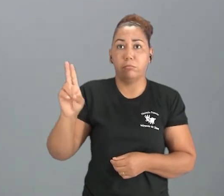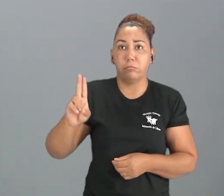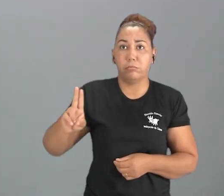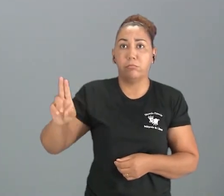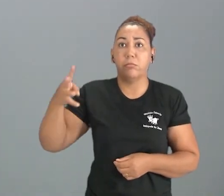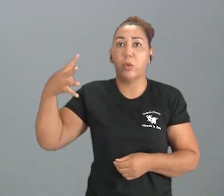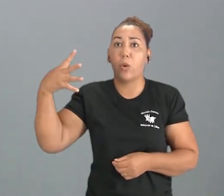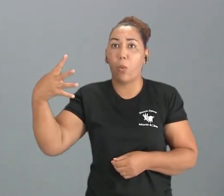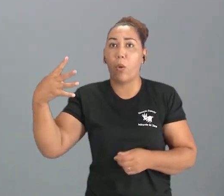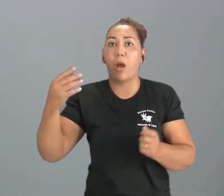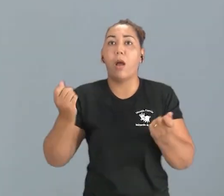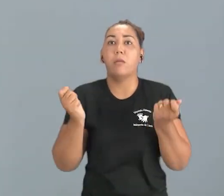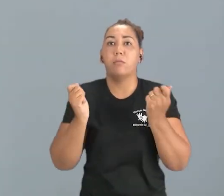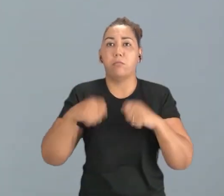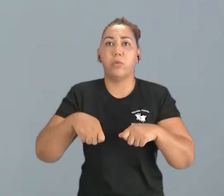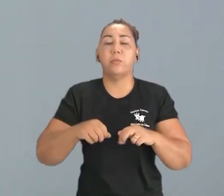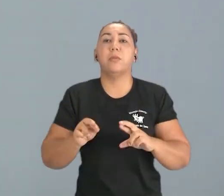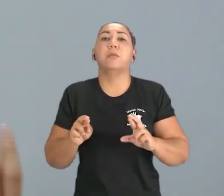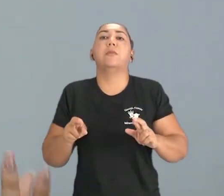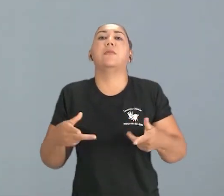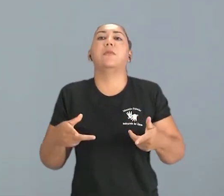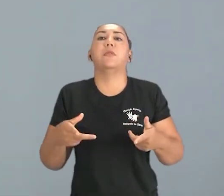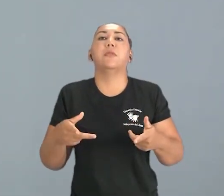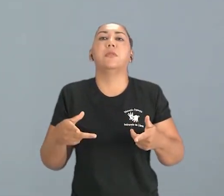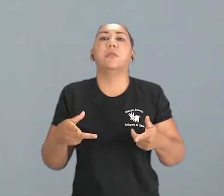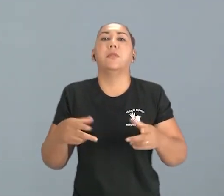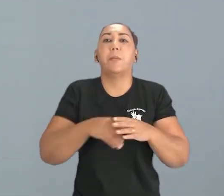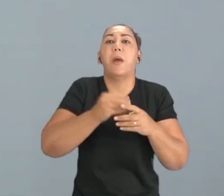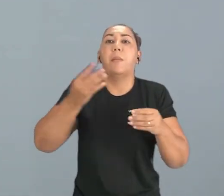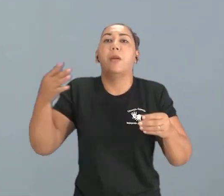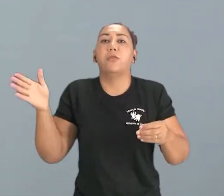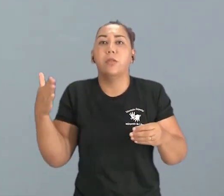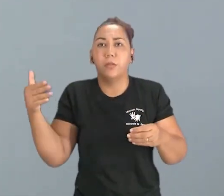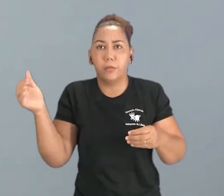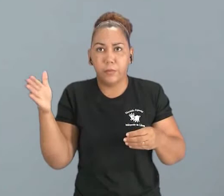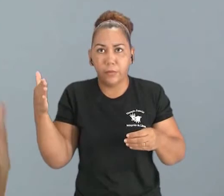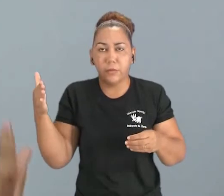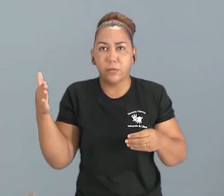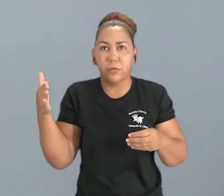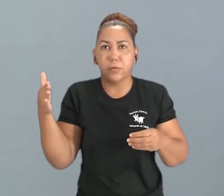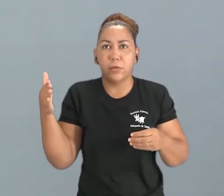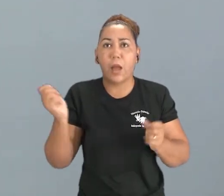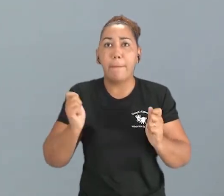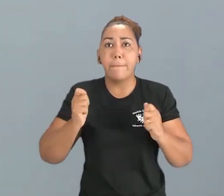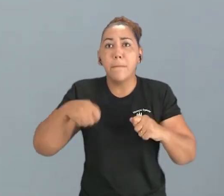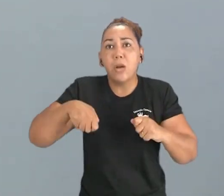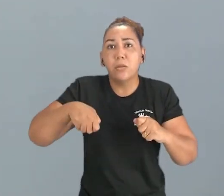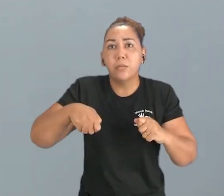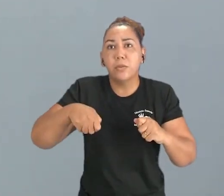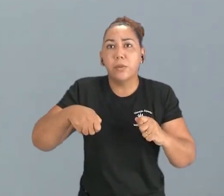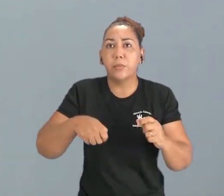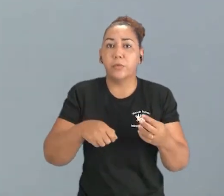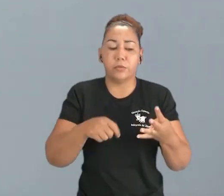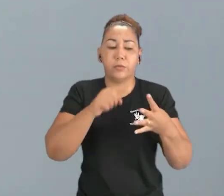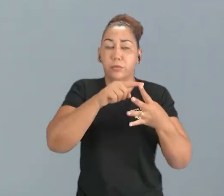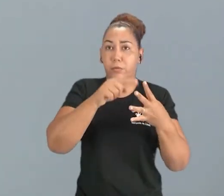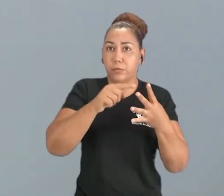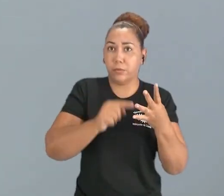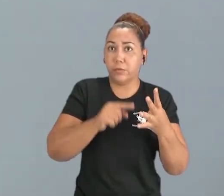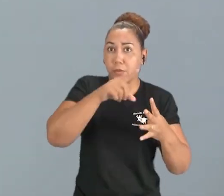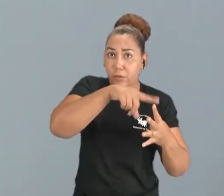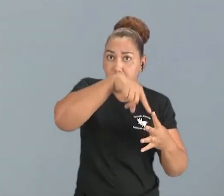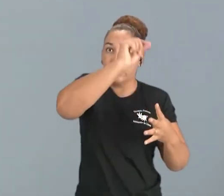4 possibilidades diferentes para a parte externa, essa possibilidade que nós escolhemos entre